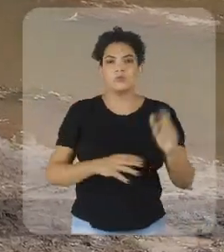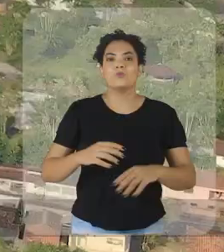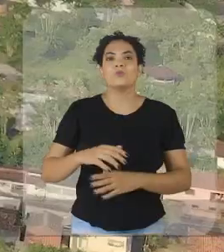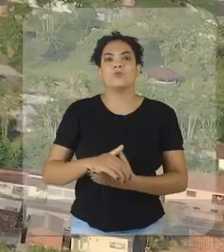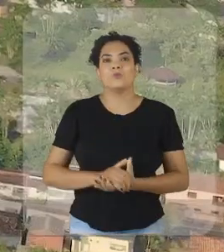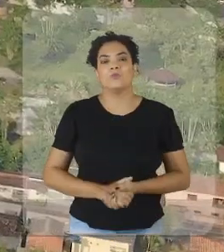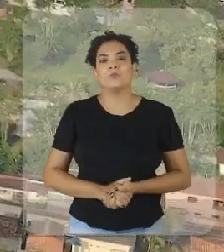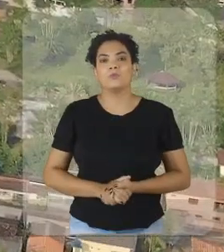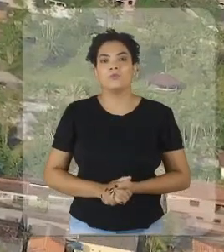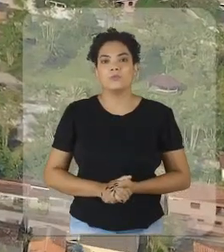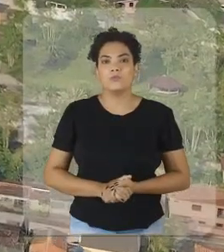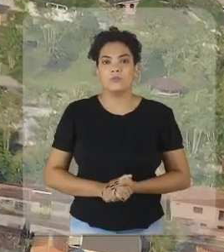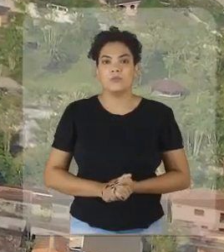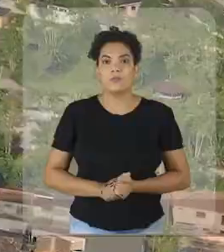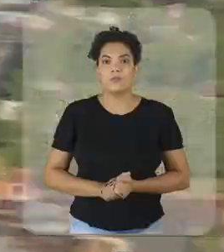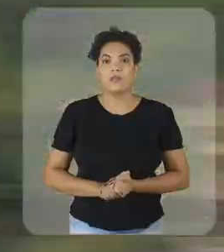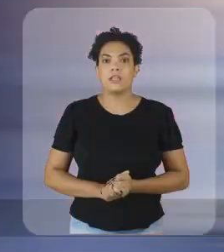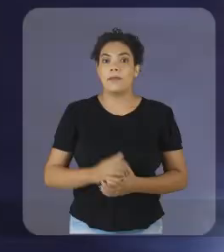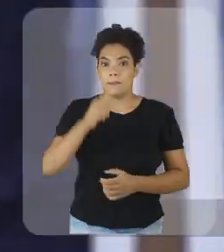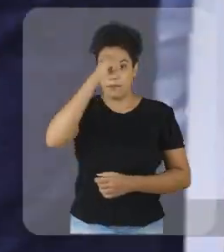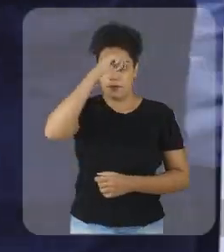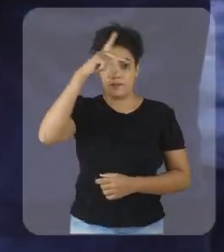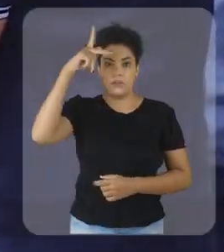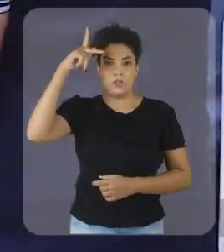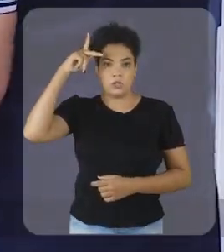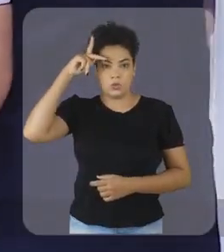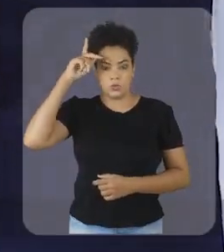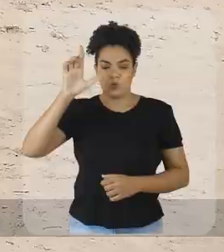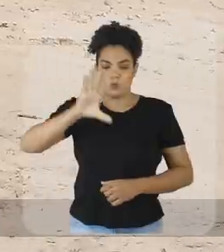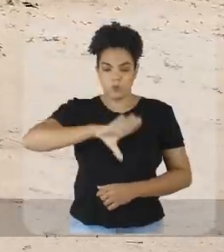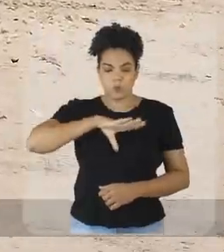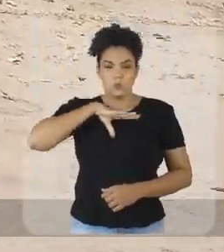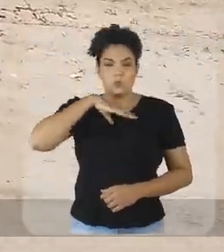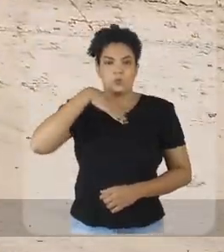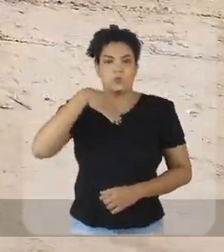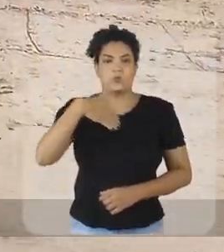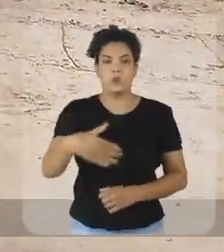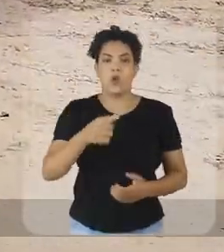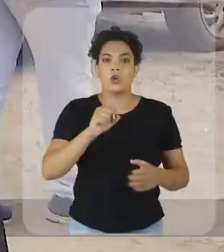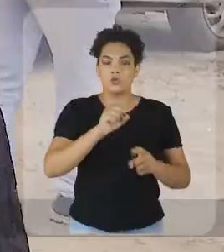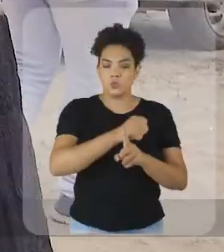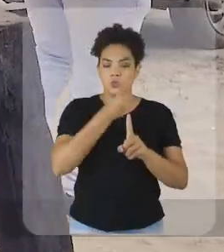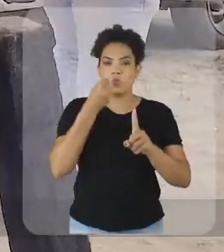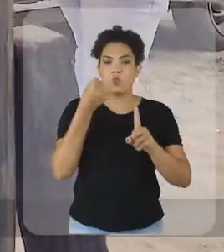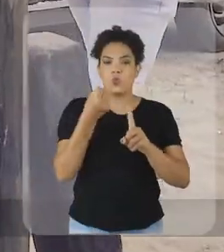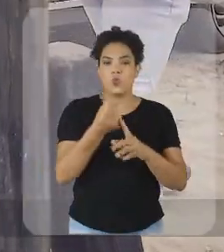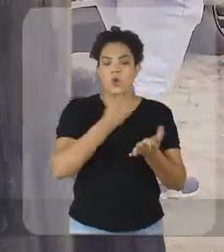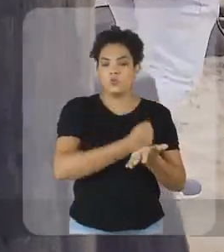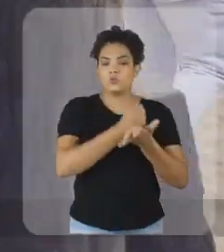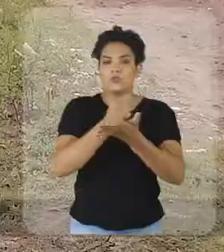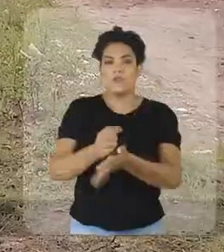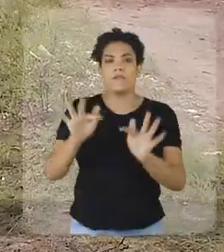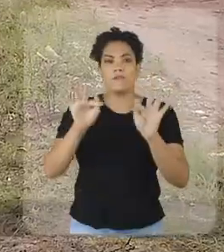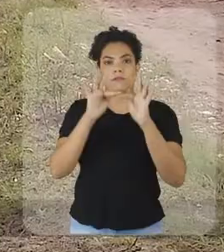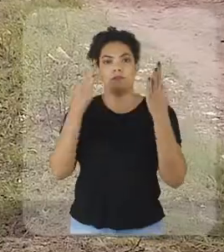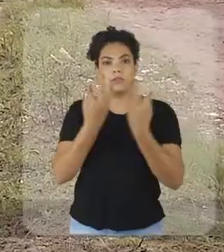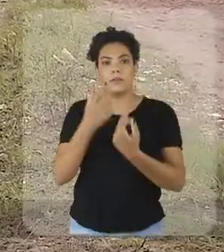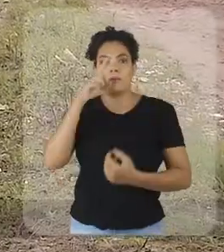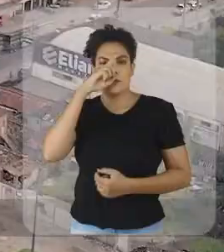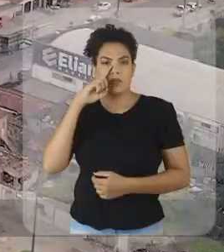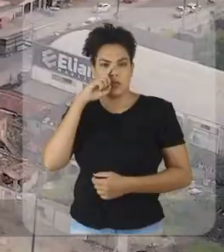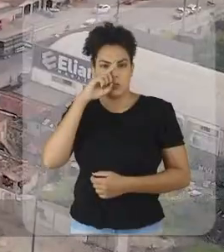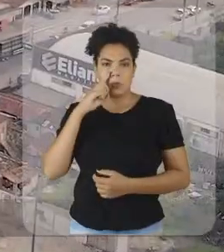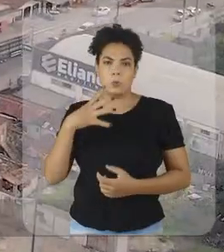nossas riquezas naturais. E é da Prefeitura a atitude solidária que ajuda famílias em situação de